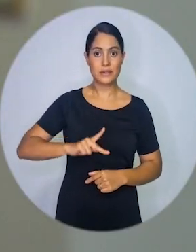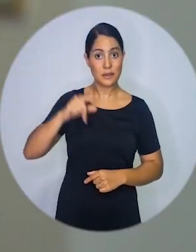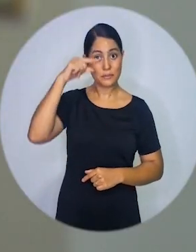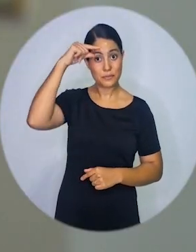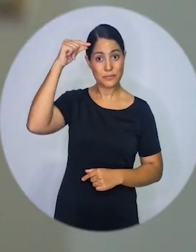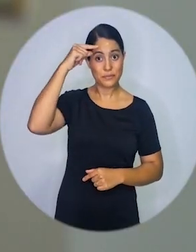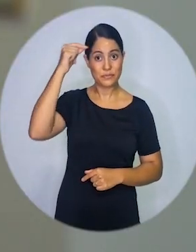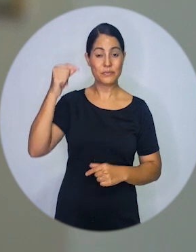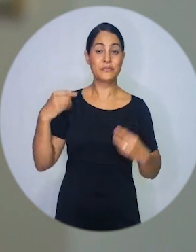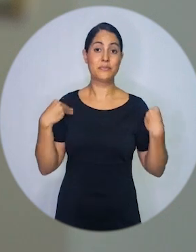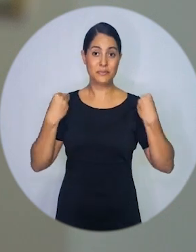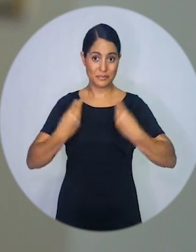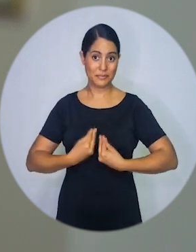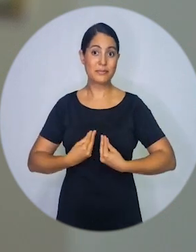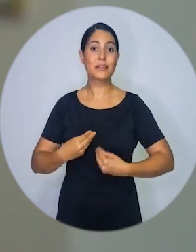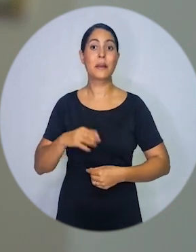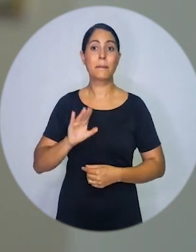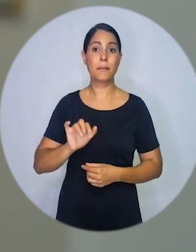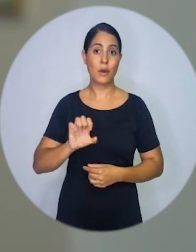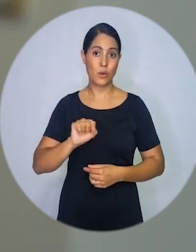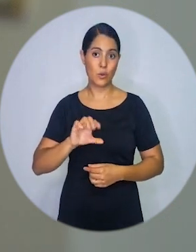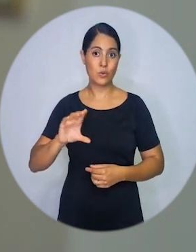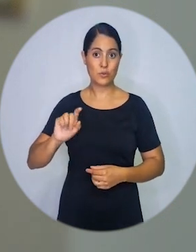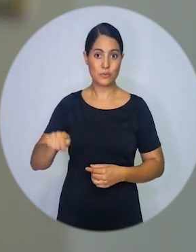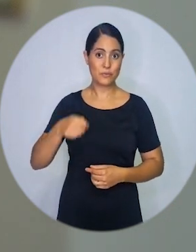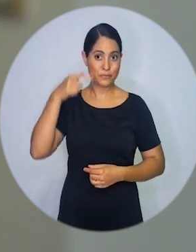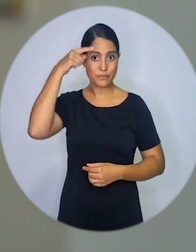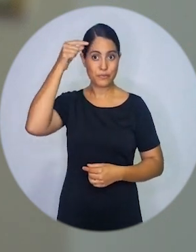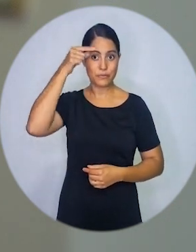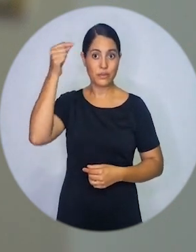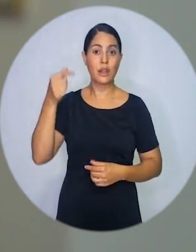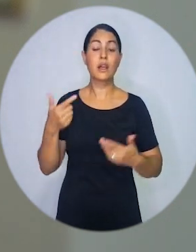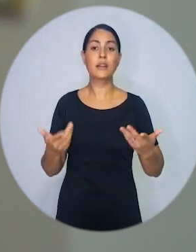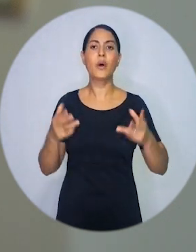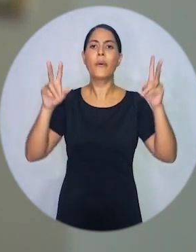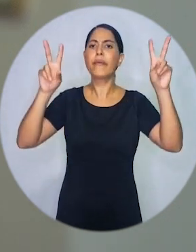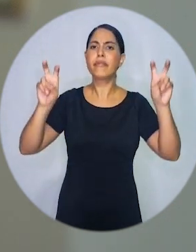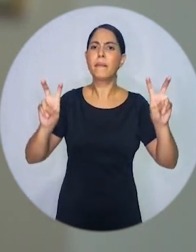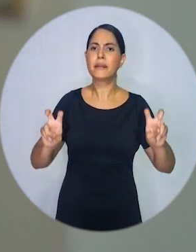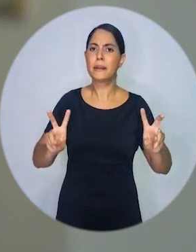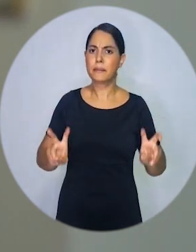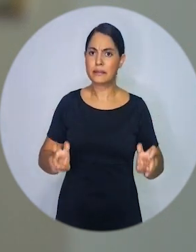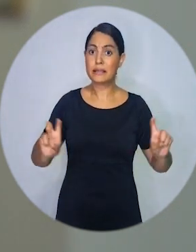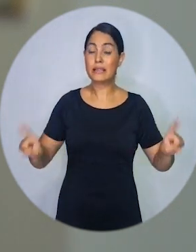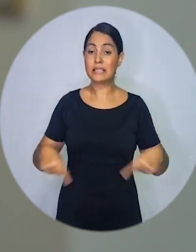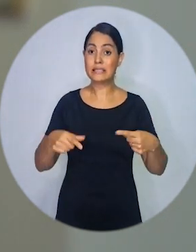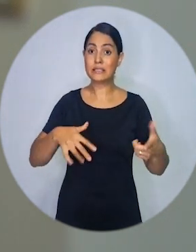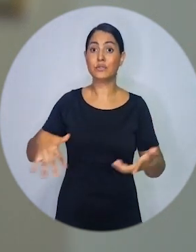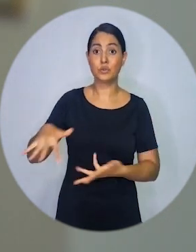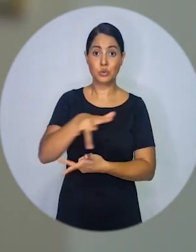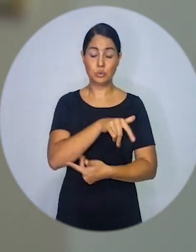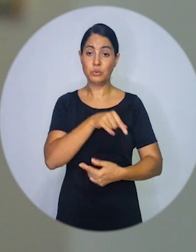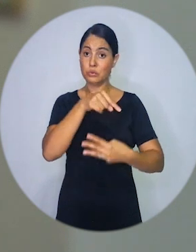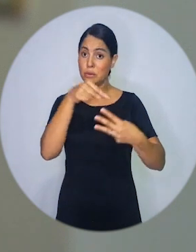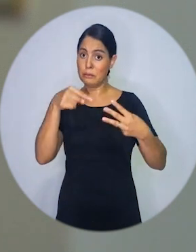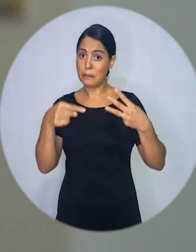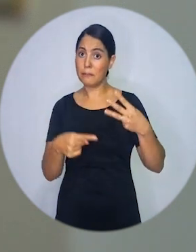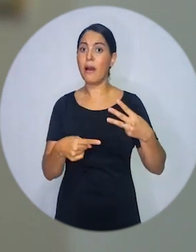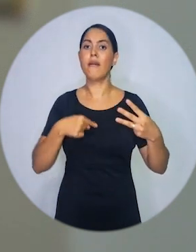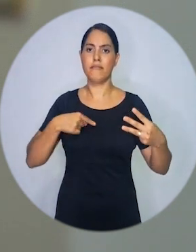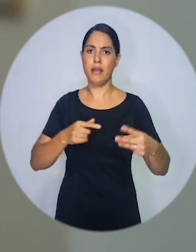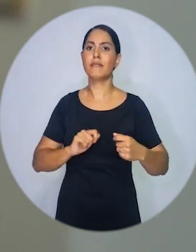do Supremo Tribunal Federal, ministro Luiz Roberto Barroso. Os 3 temas que desafiam o mundo foram destaques